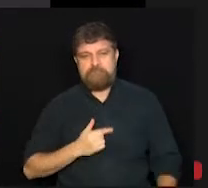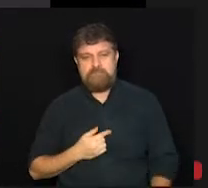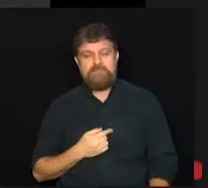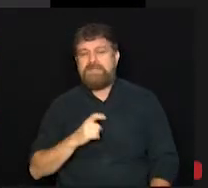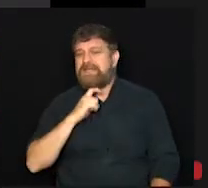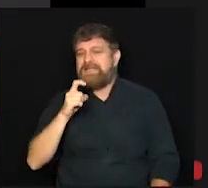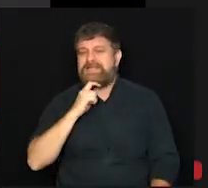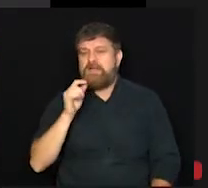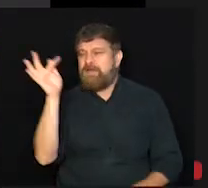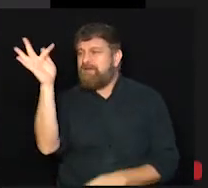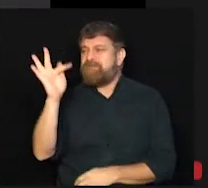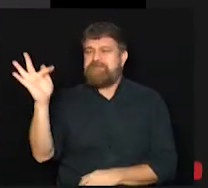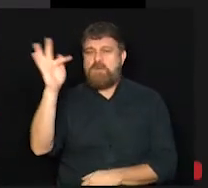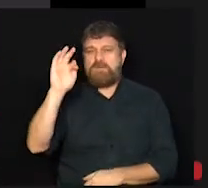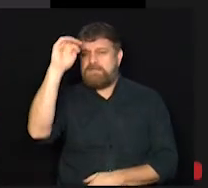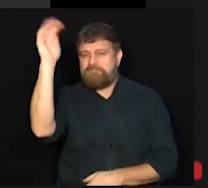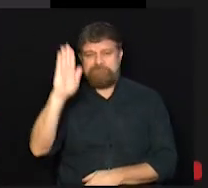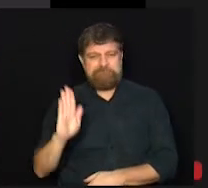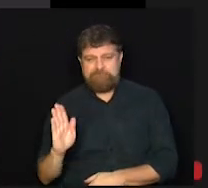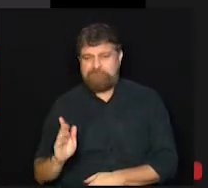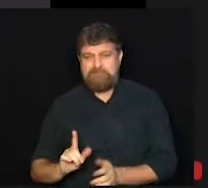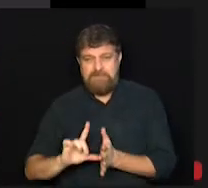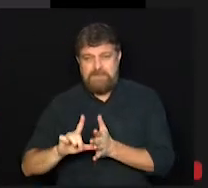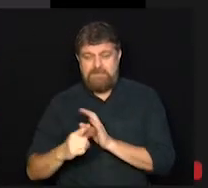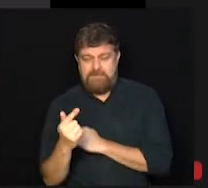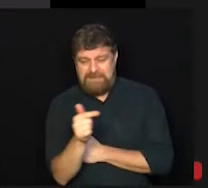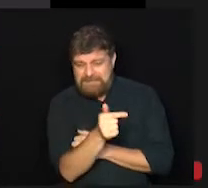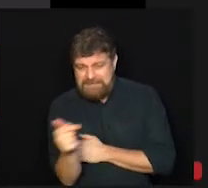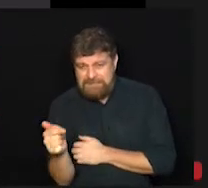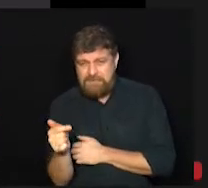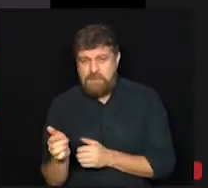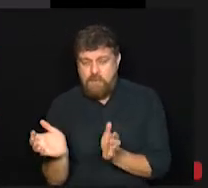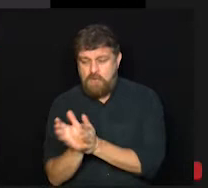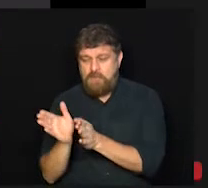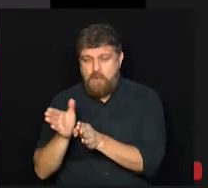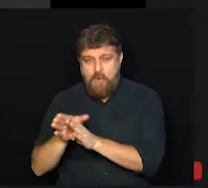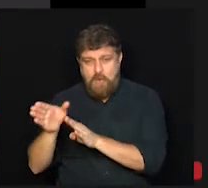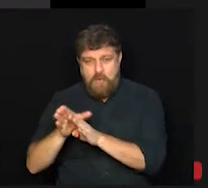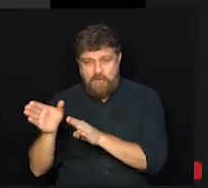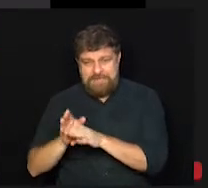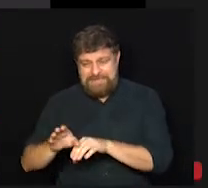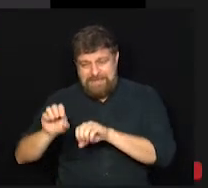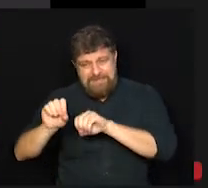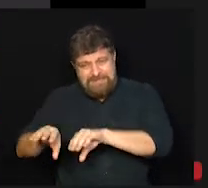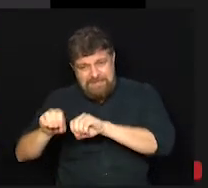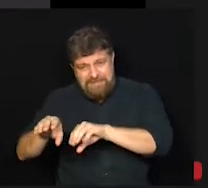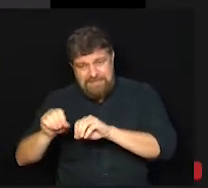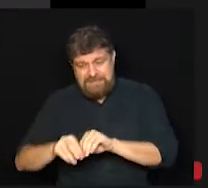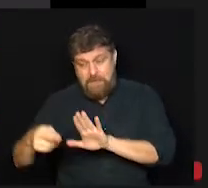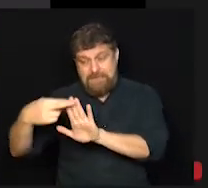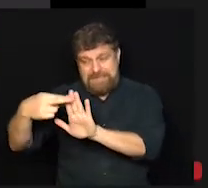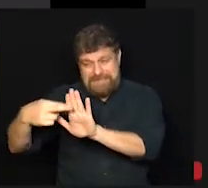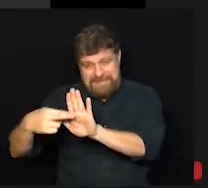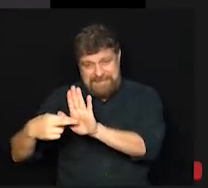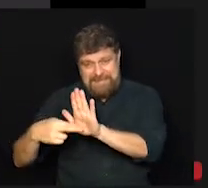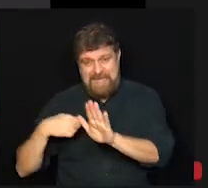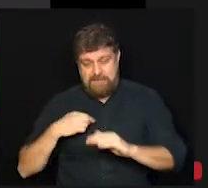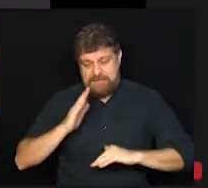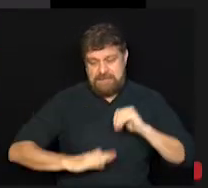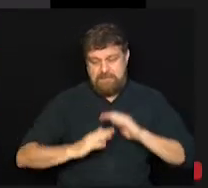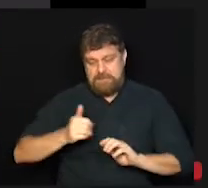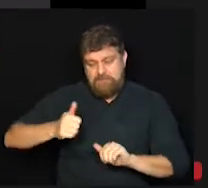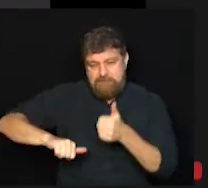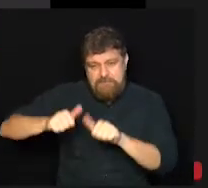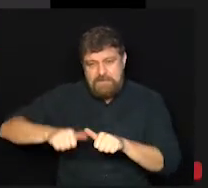tinha feito isso. E na semana seguinte, o Conselho Estadual de Educação, que é quem regulamenta a nossa atuação,